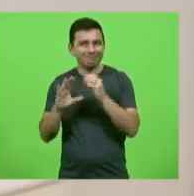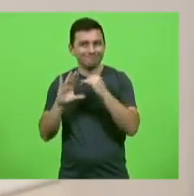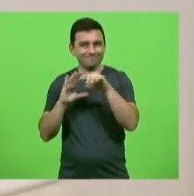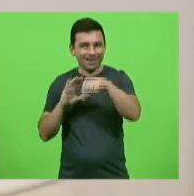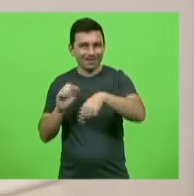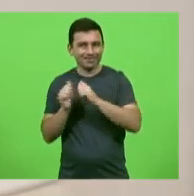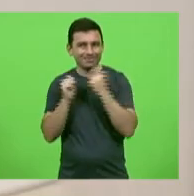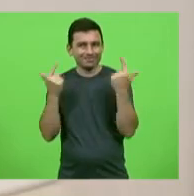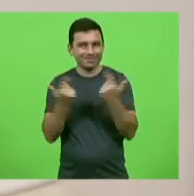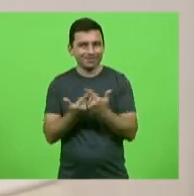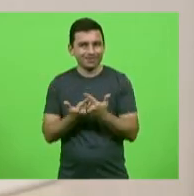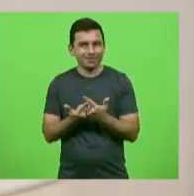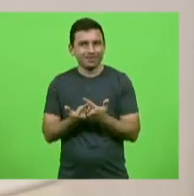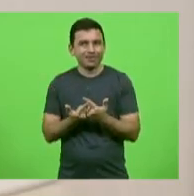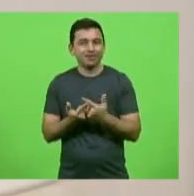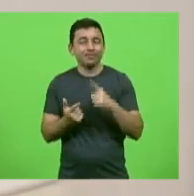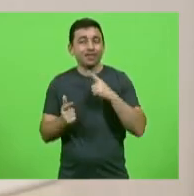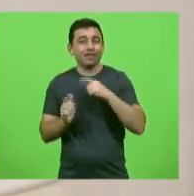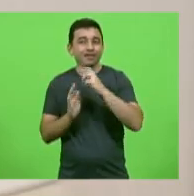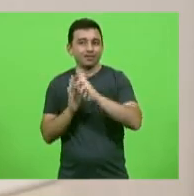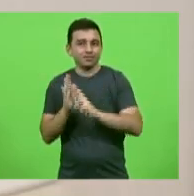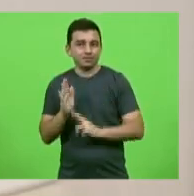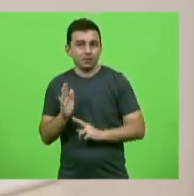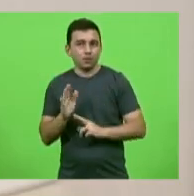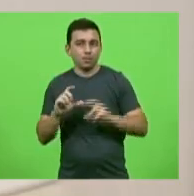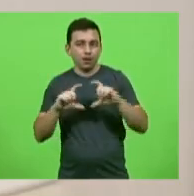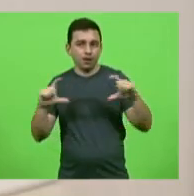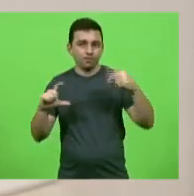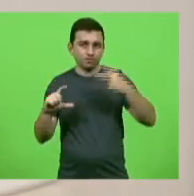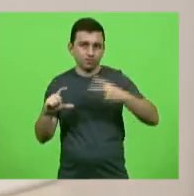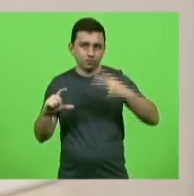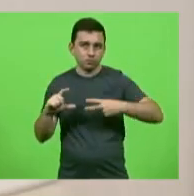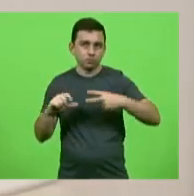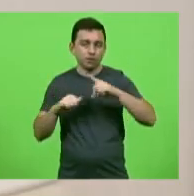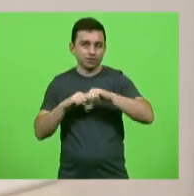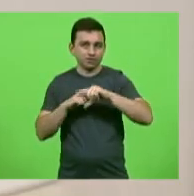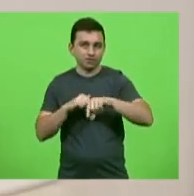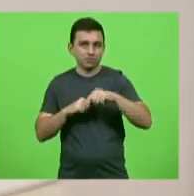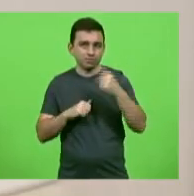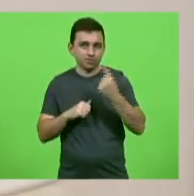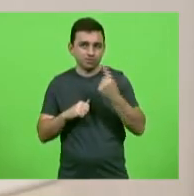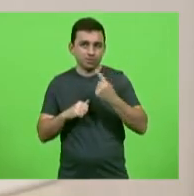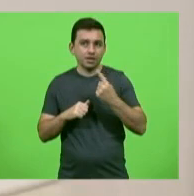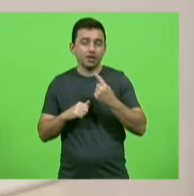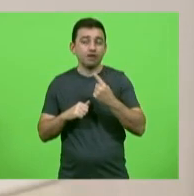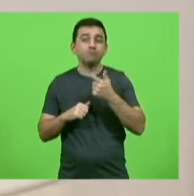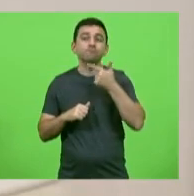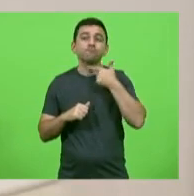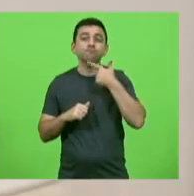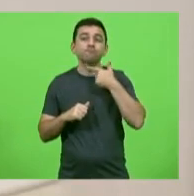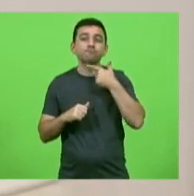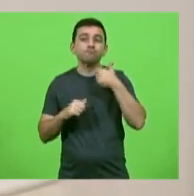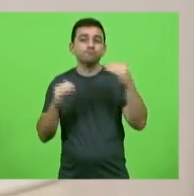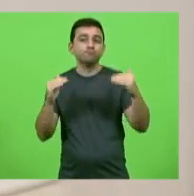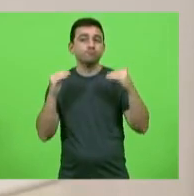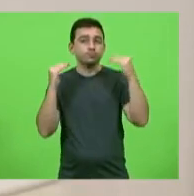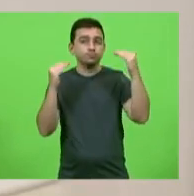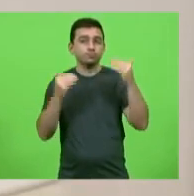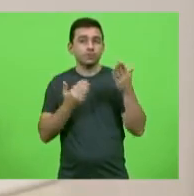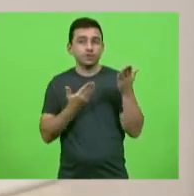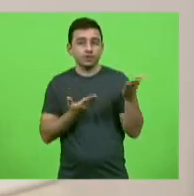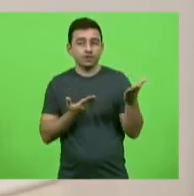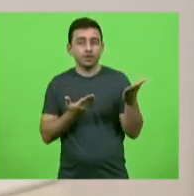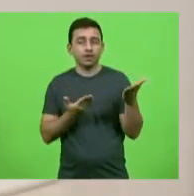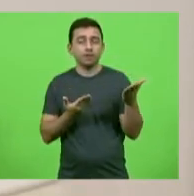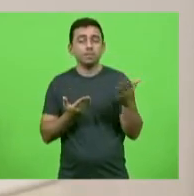Legislativa possuía como redação do parágrafo 2º do artigo 1º a motivação da autoridade competente como